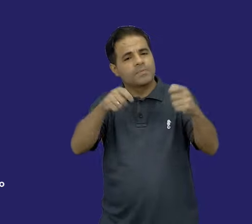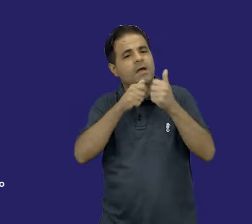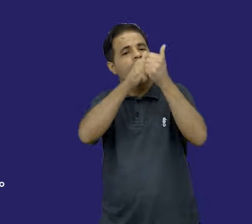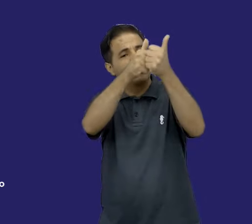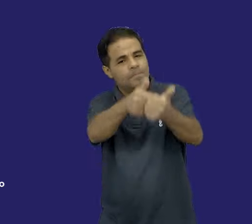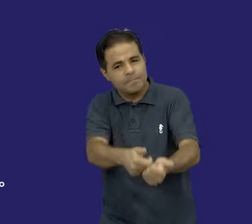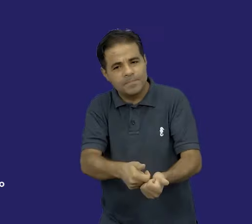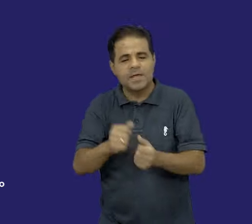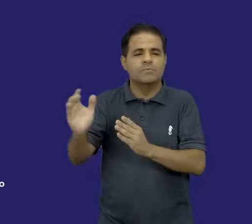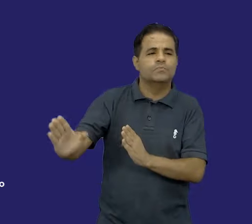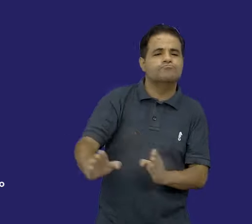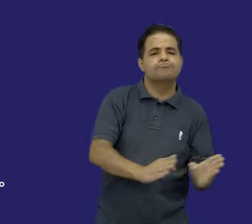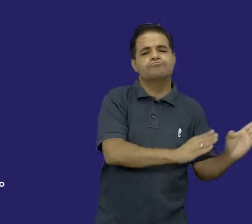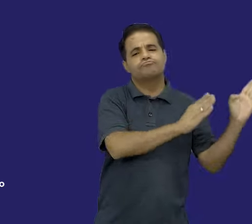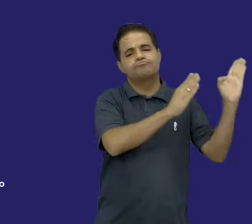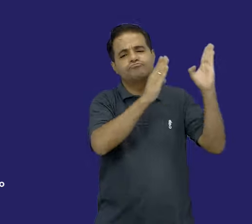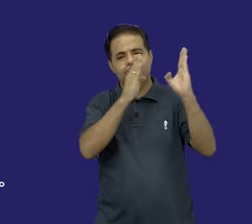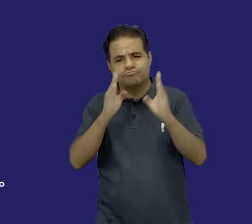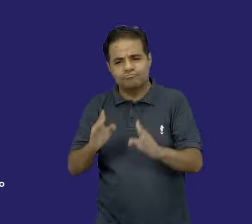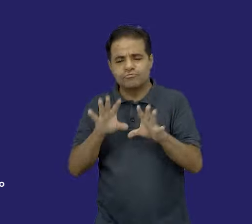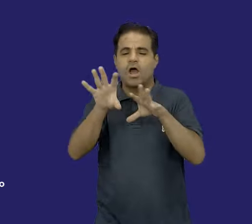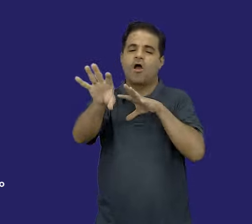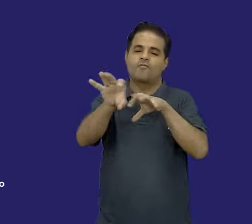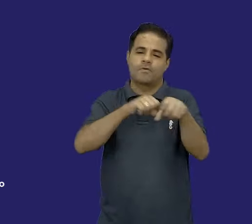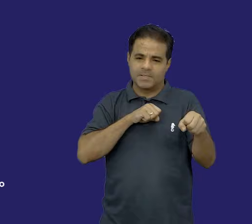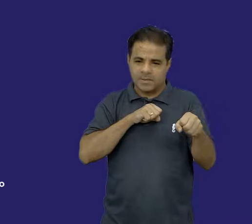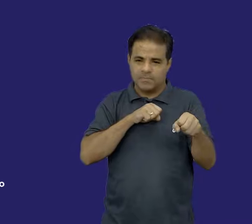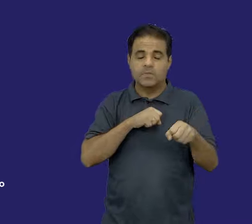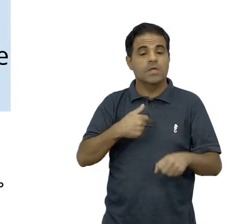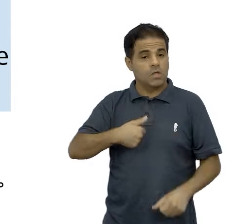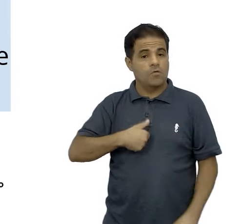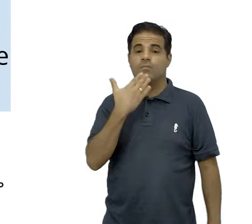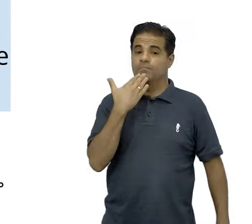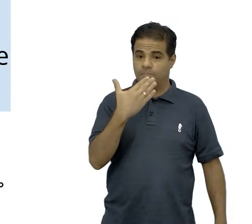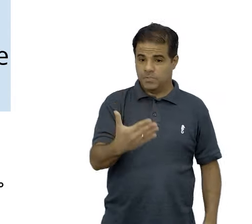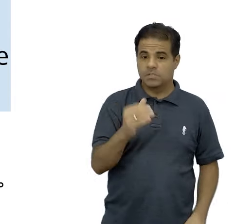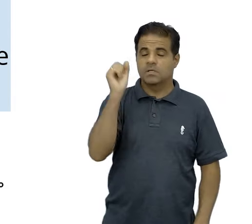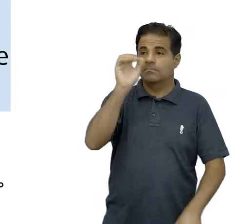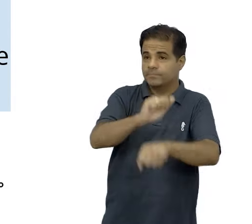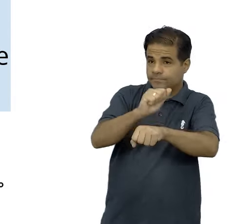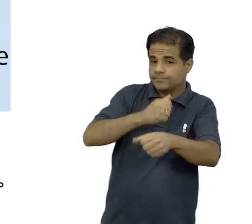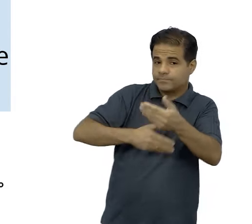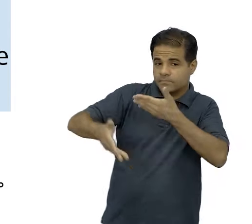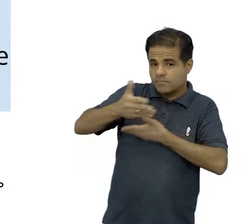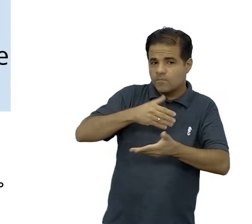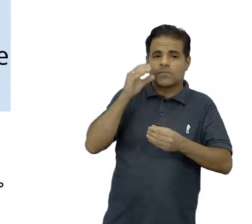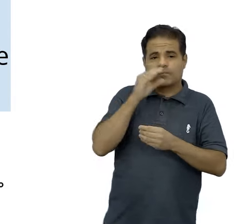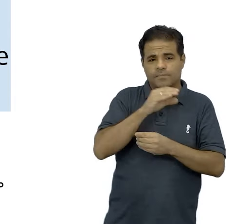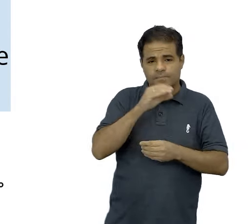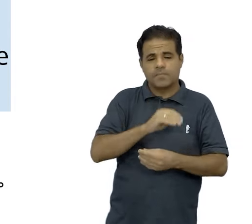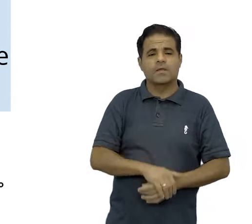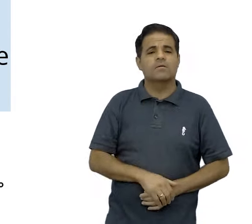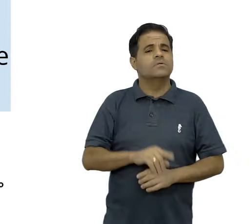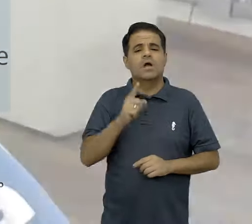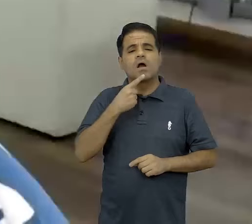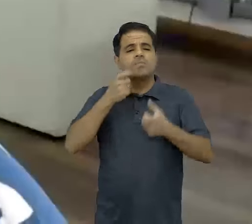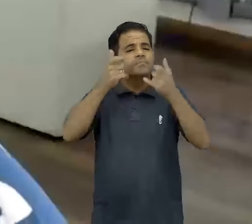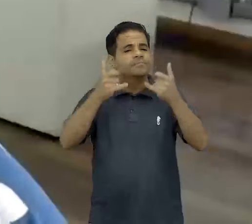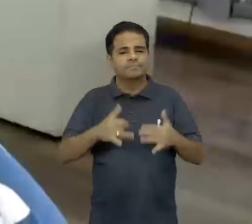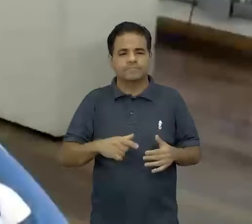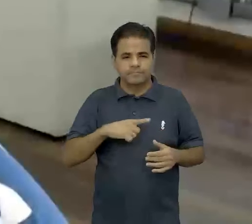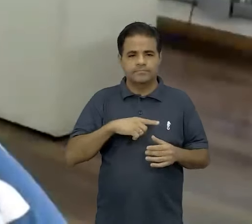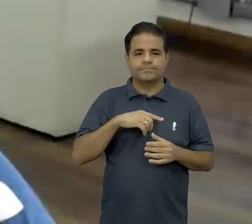acompanhar durante as formações, né? Eu vou pedir para parar o compartilhamento rapidinho, só para eu